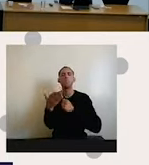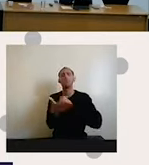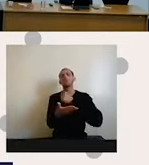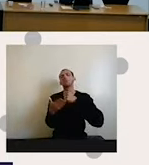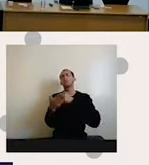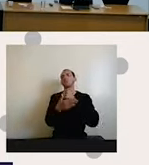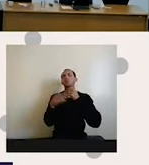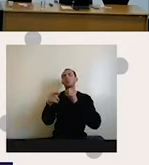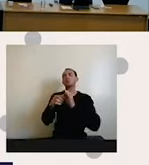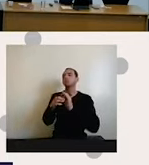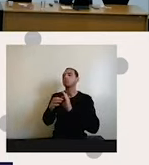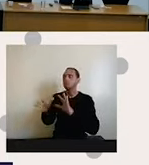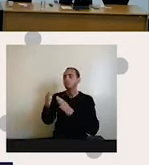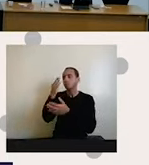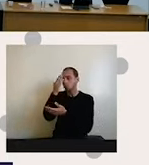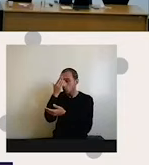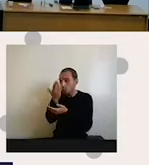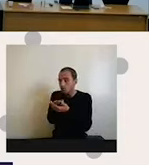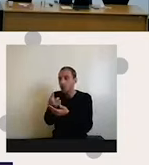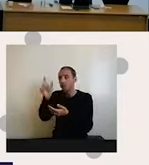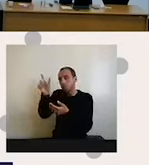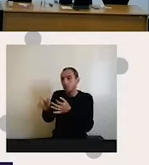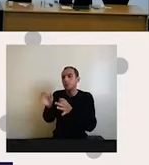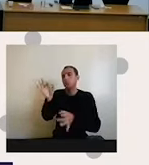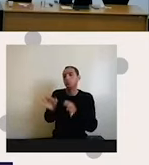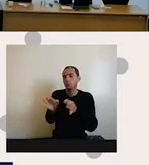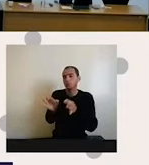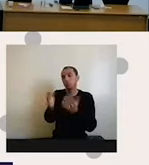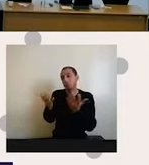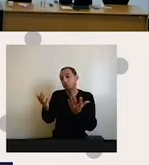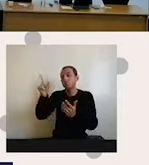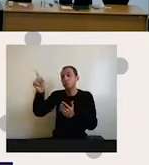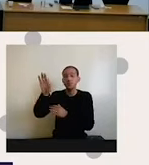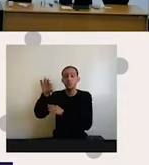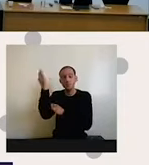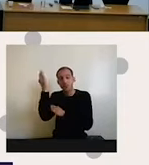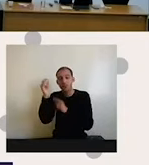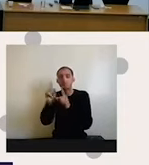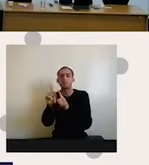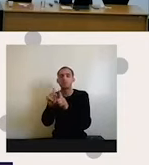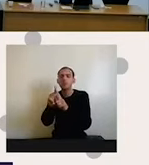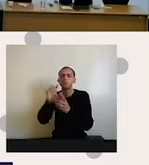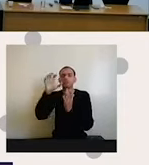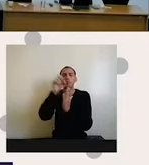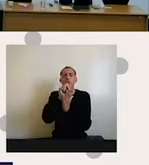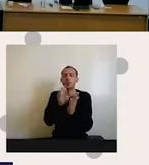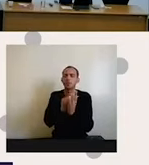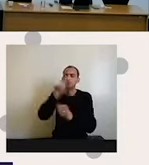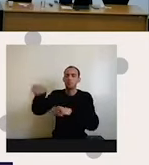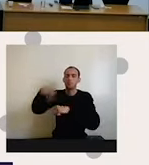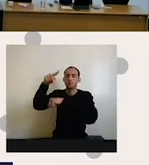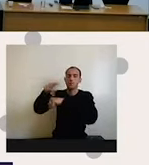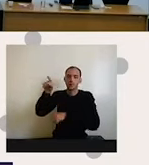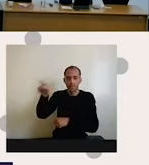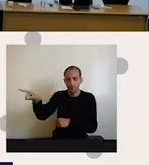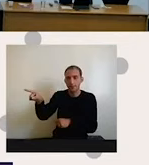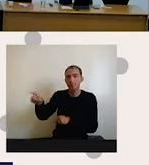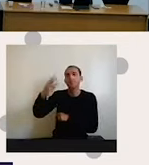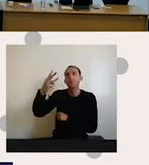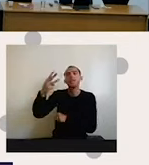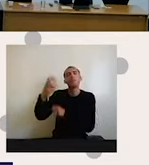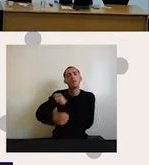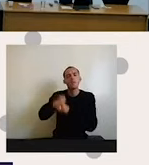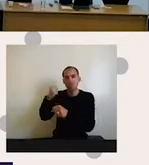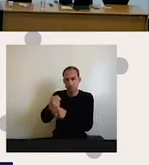nacional, em que o perito passa por um probatório de 3 anos, e ele precisa passar por uma reciclagem também via Conselho Nacional de Justiça de lá a cada 5